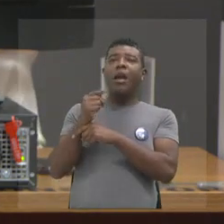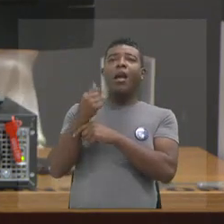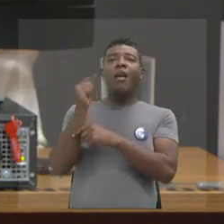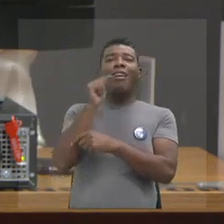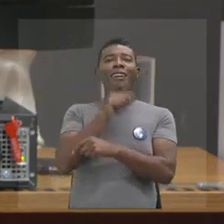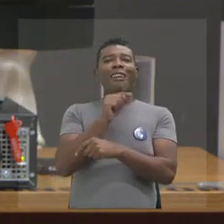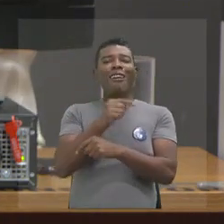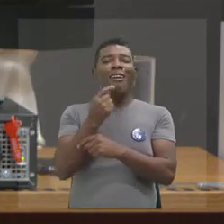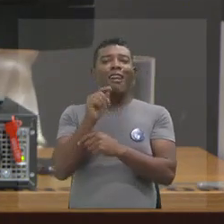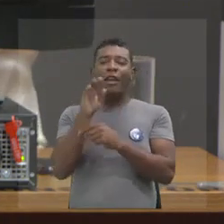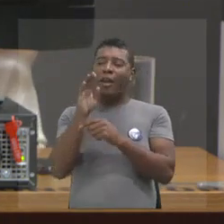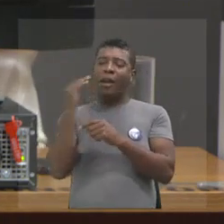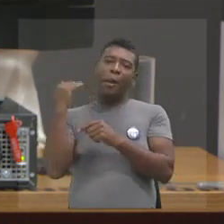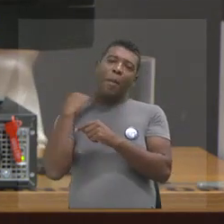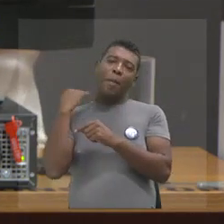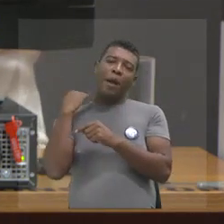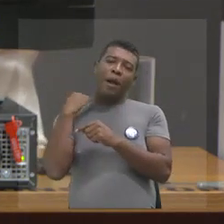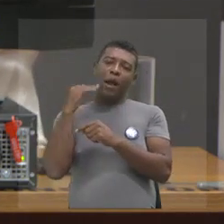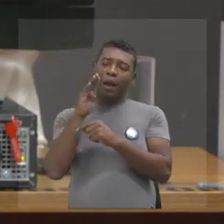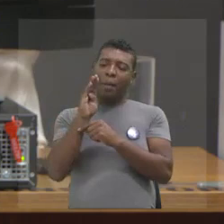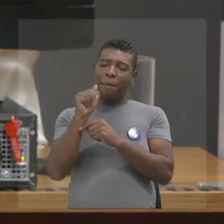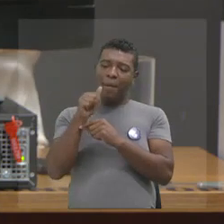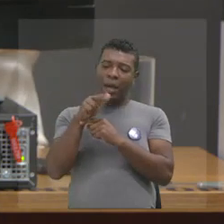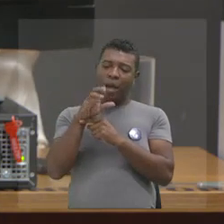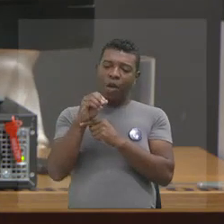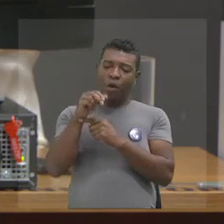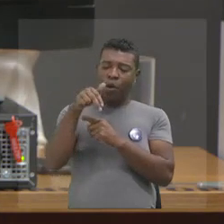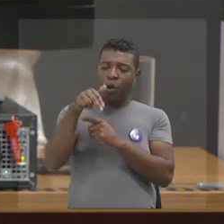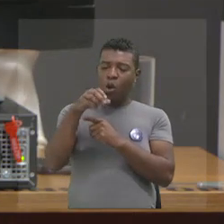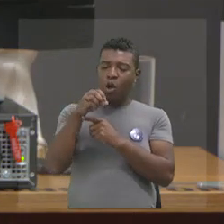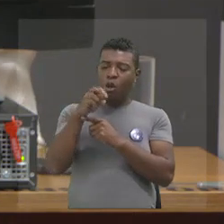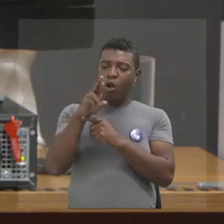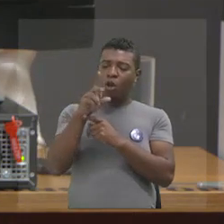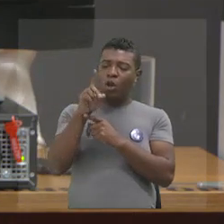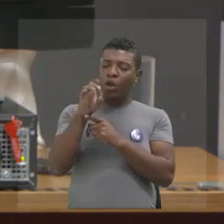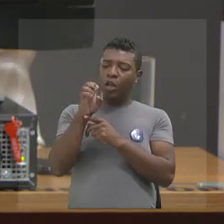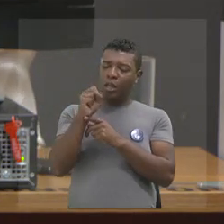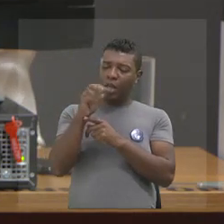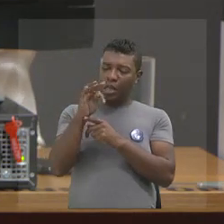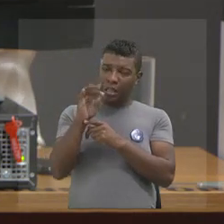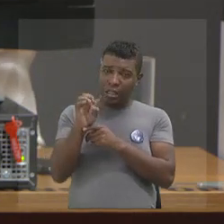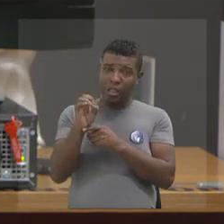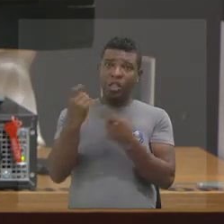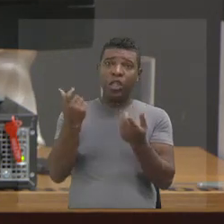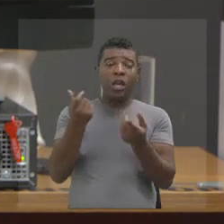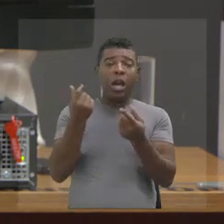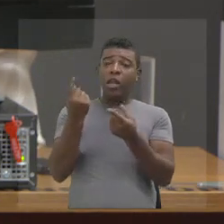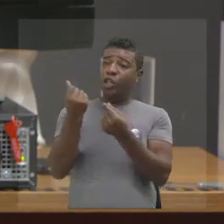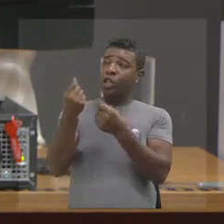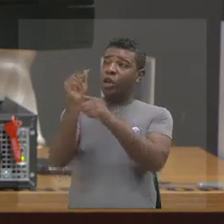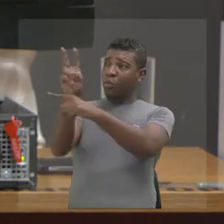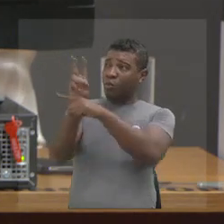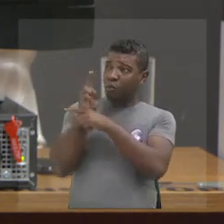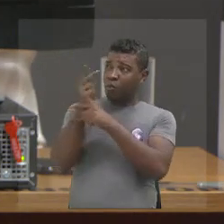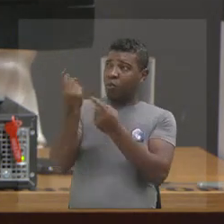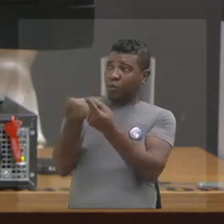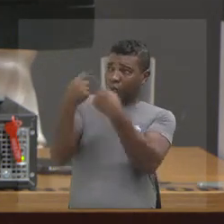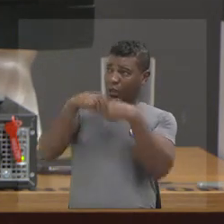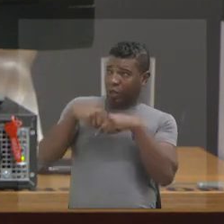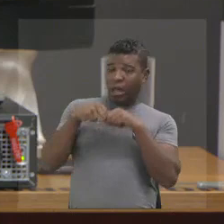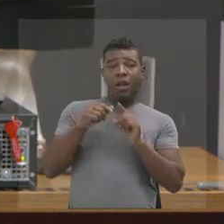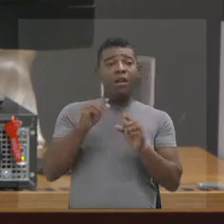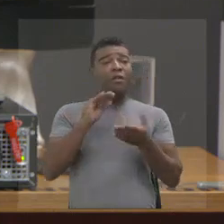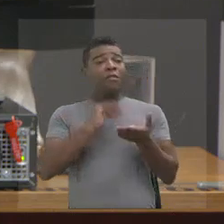é só a questão da celeridade E logicamente sempre apoiando vocês para que possa colocar mais